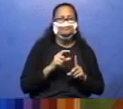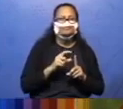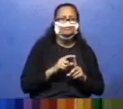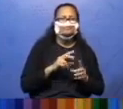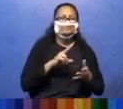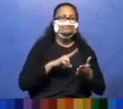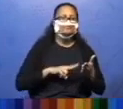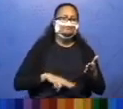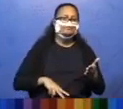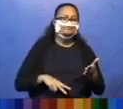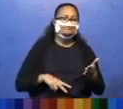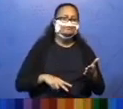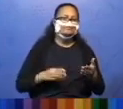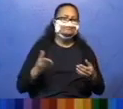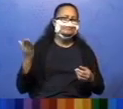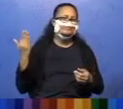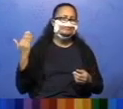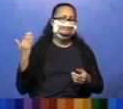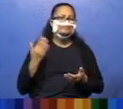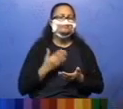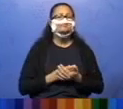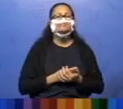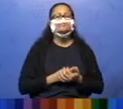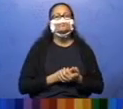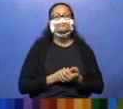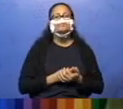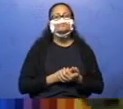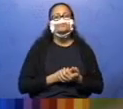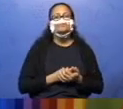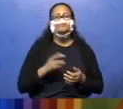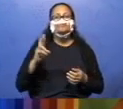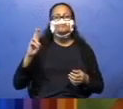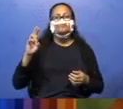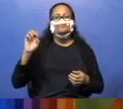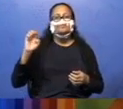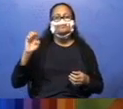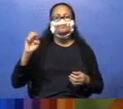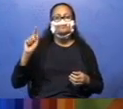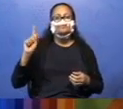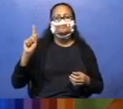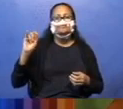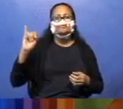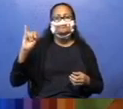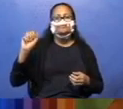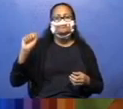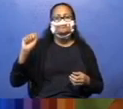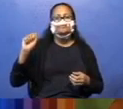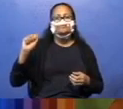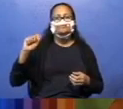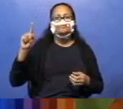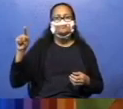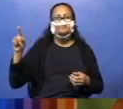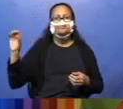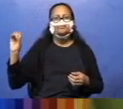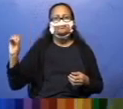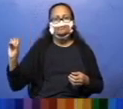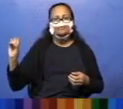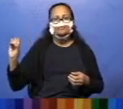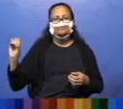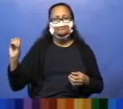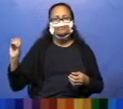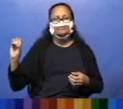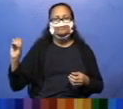Região e regiões. Olha aqui, agora o tio está em cima da vogal